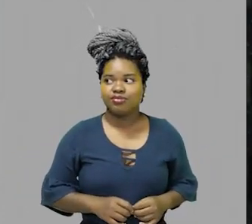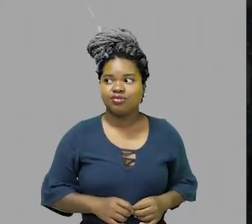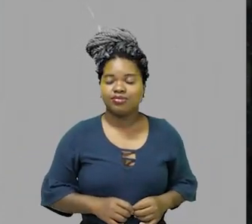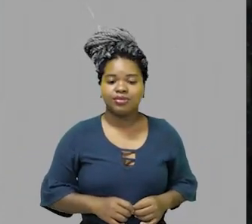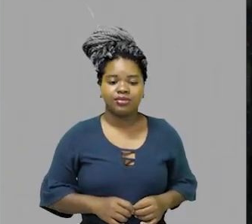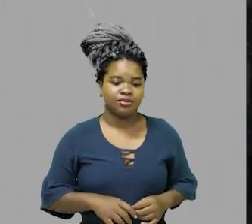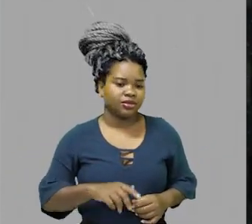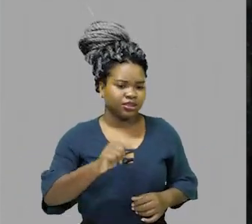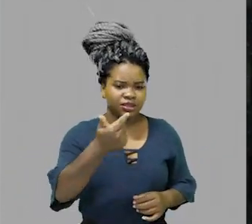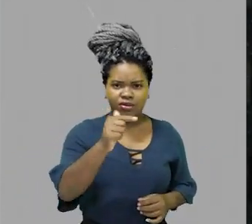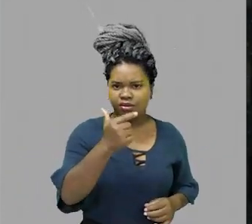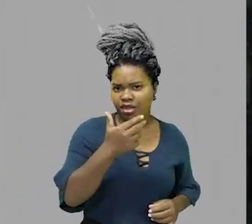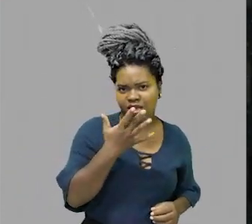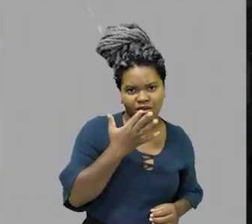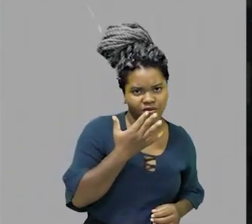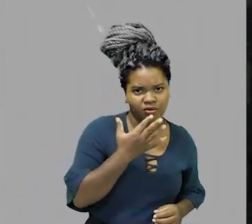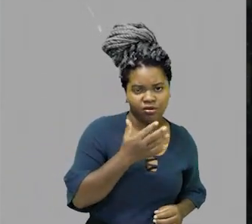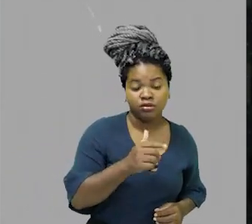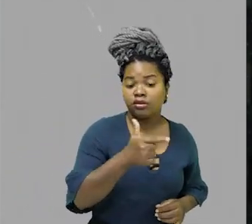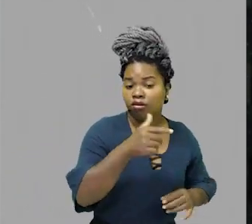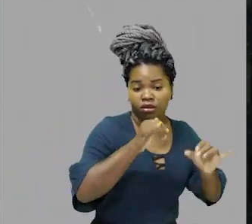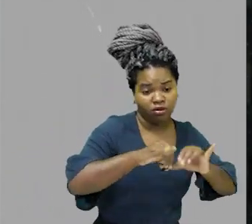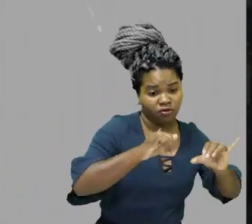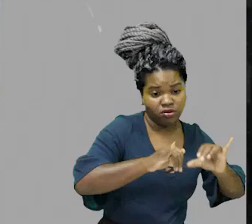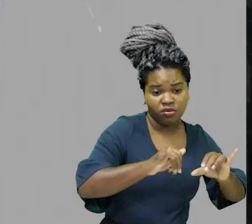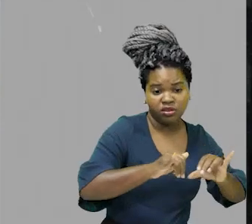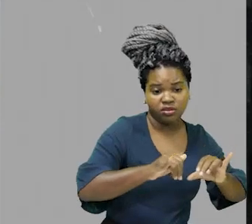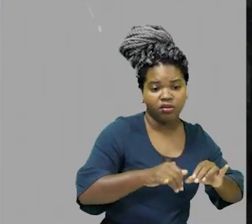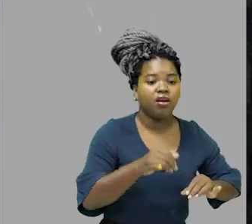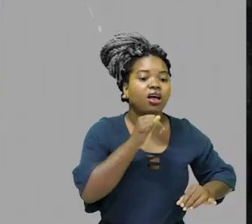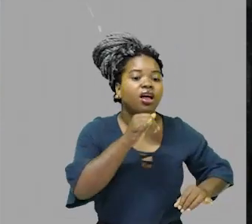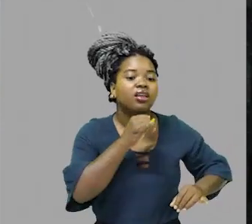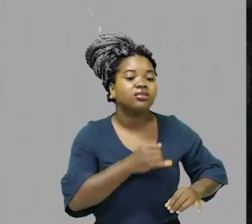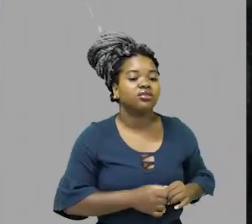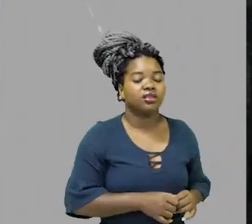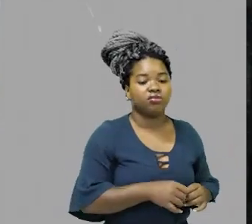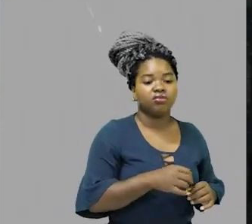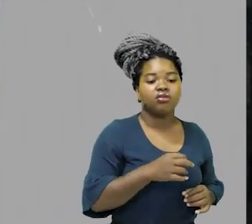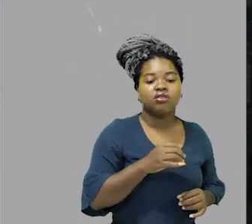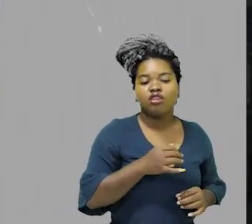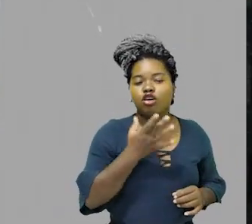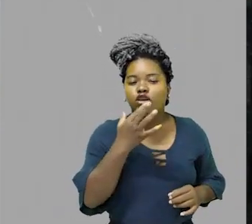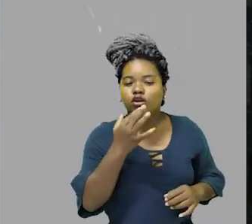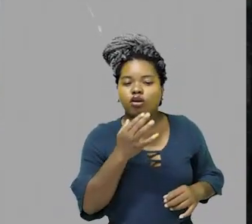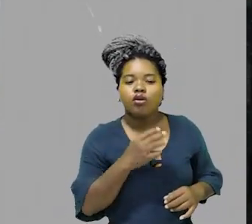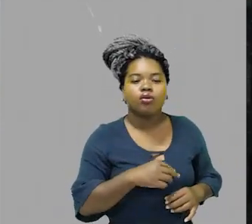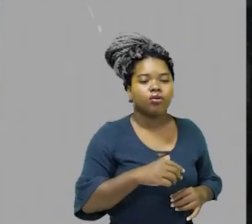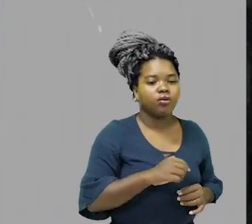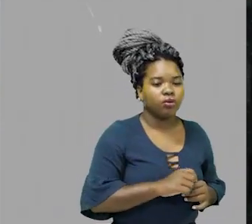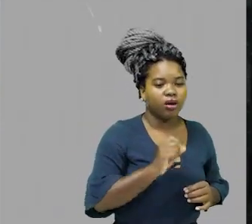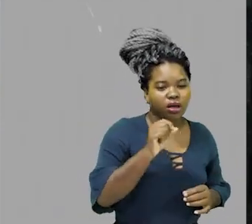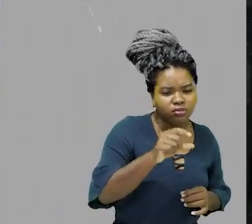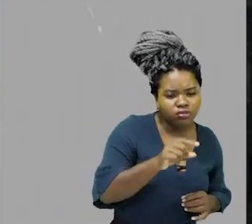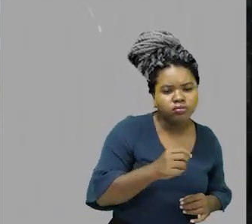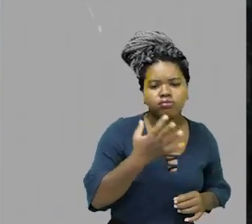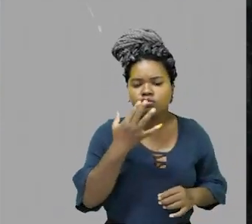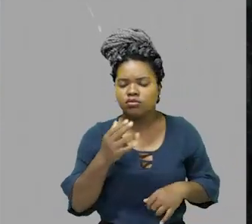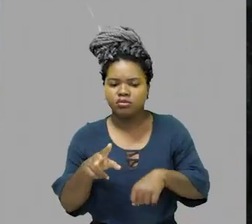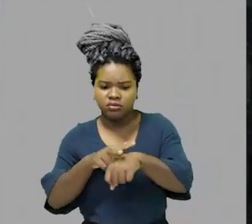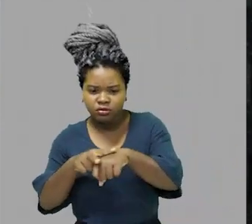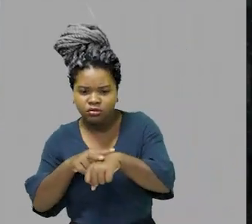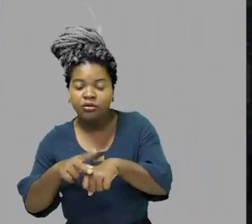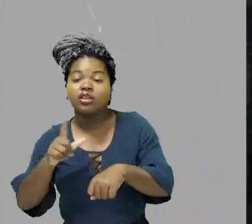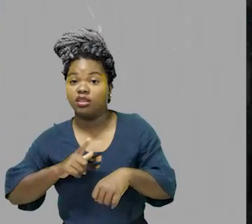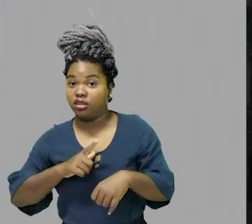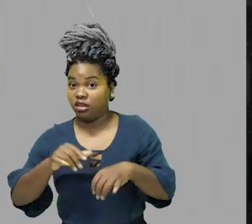não está colorida não tem informação genética nenhuma. São fragmentos sem informação genética. A gente chama de intron. Para você